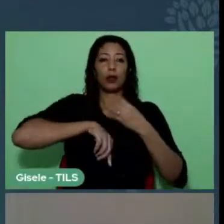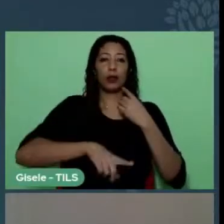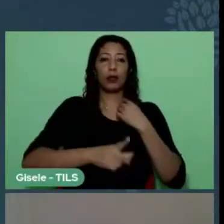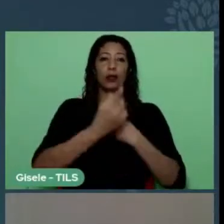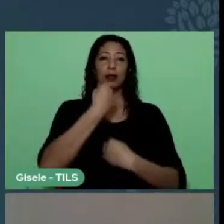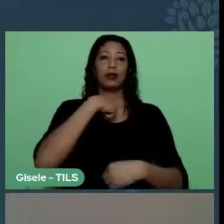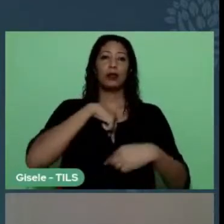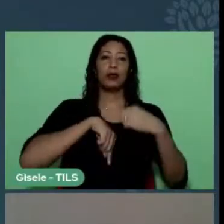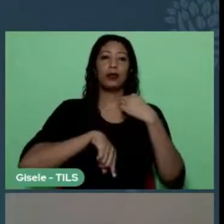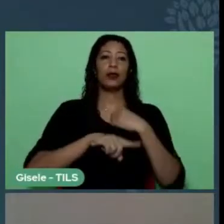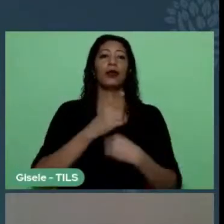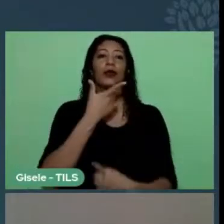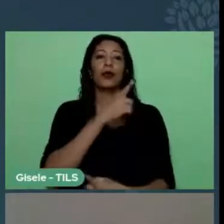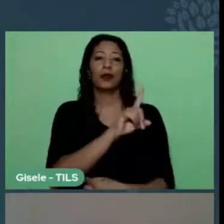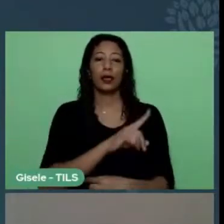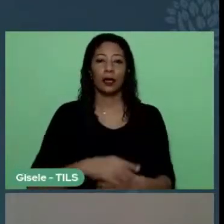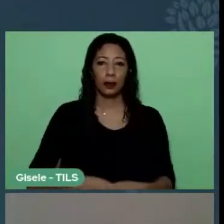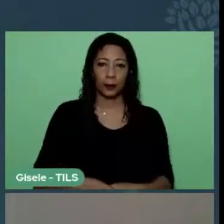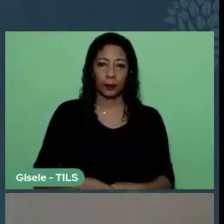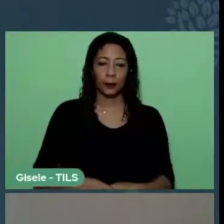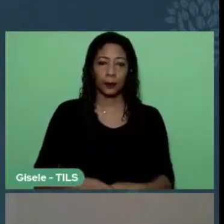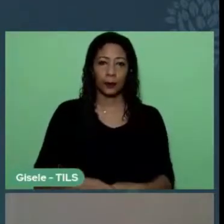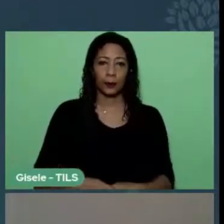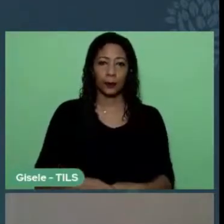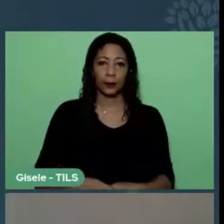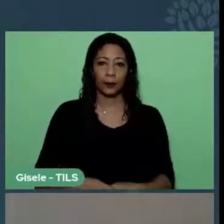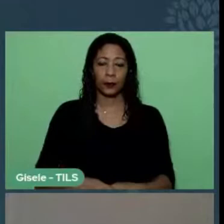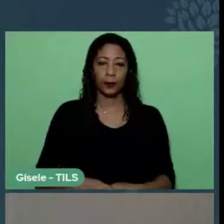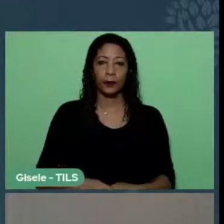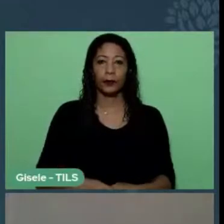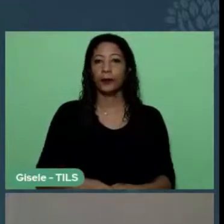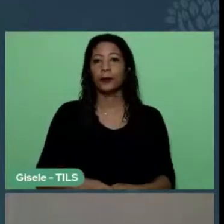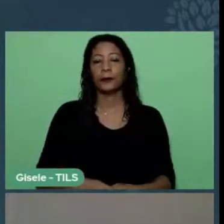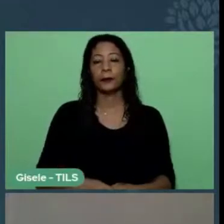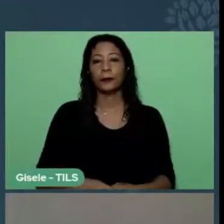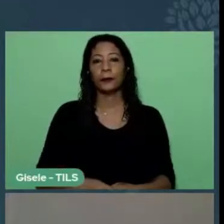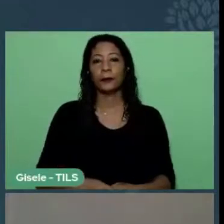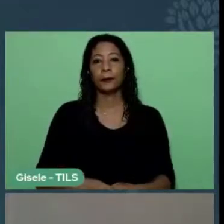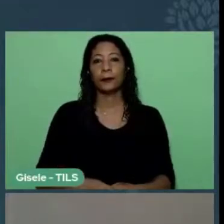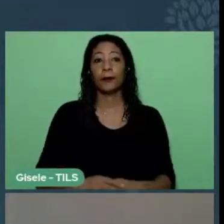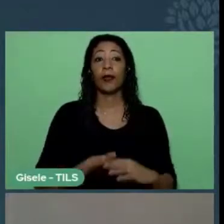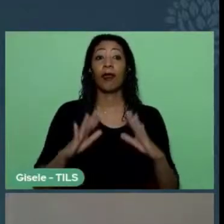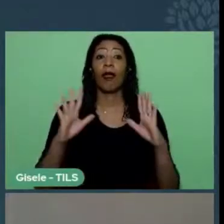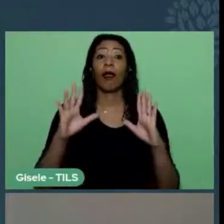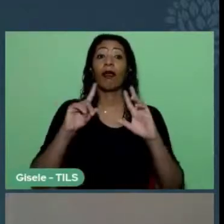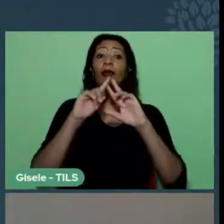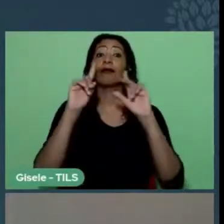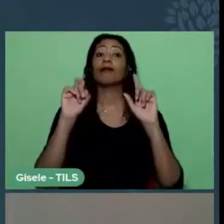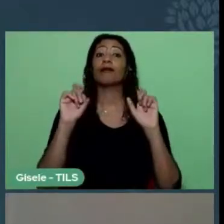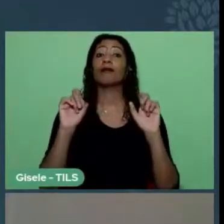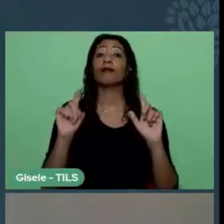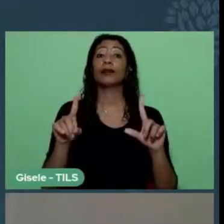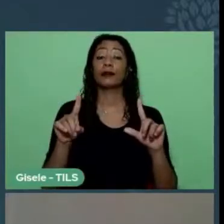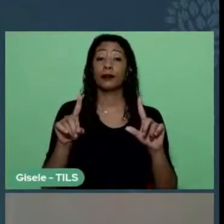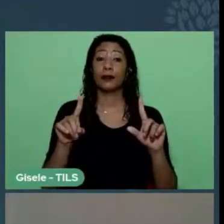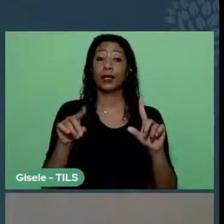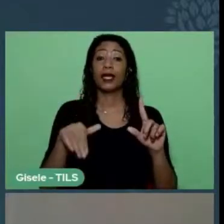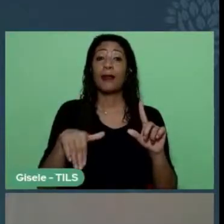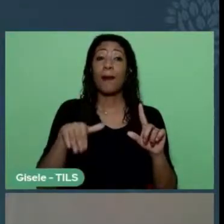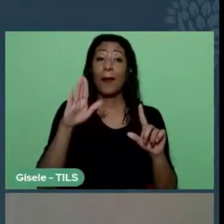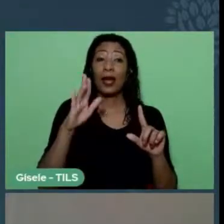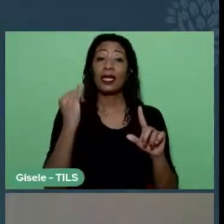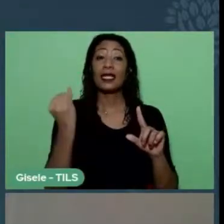aí dentro da via aérea, certo? E aí, a grande pergunta, né? Qual que é mais importante de eu